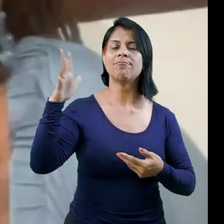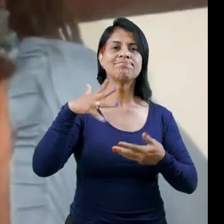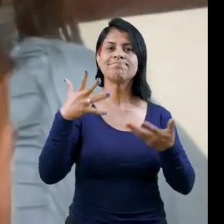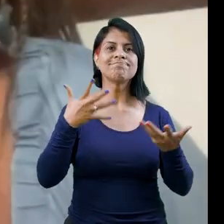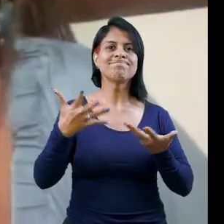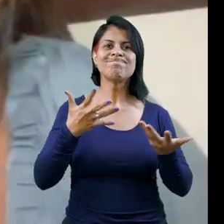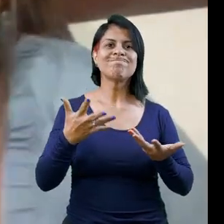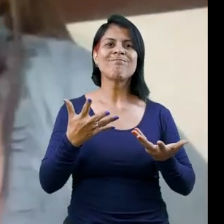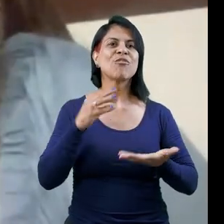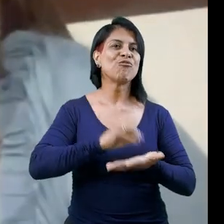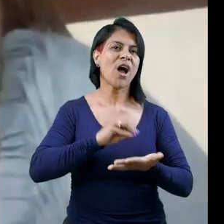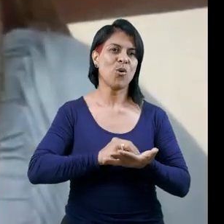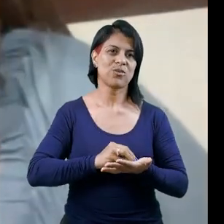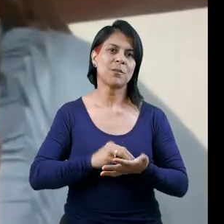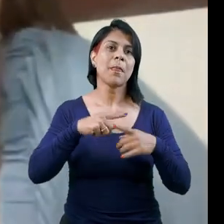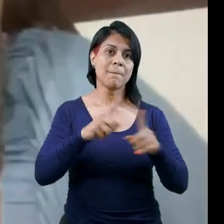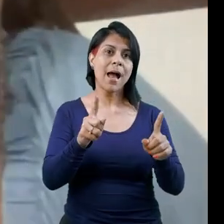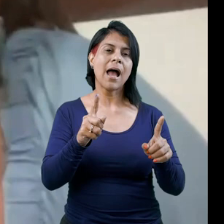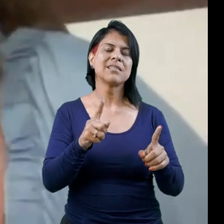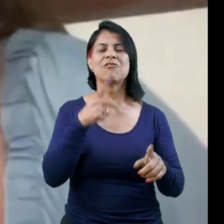não sobrevivendo, mas